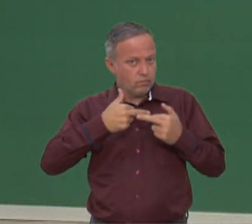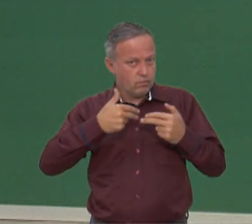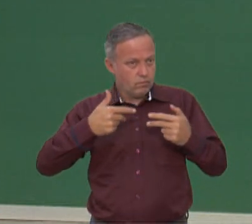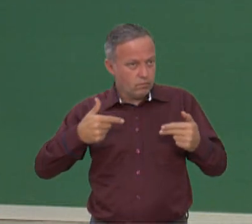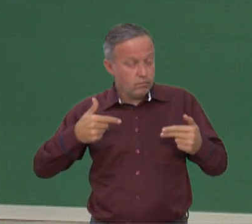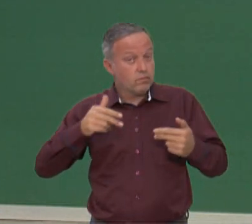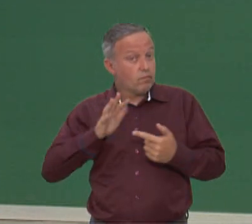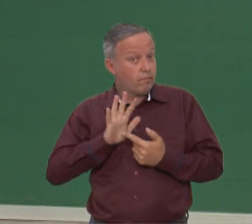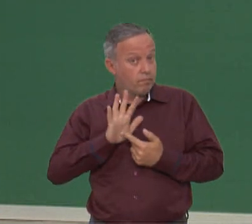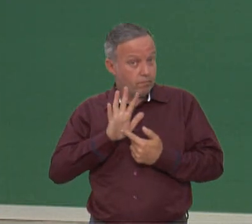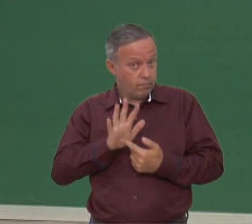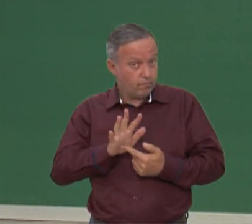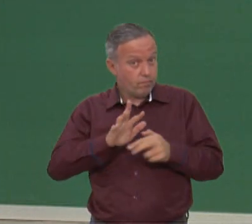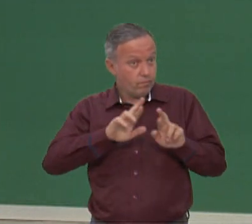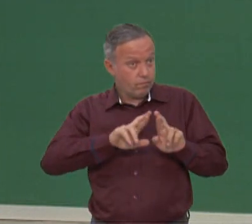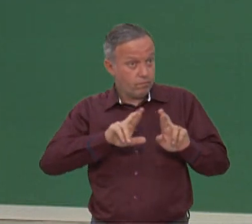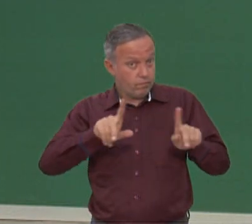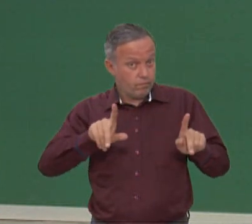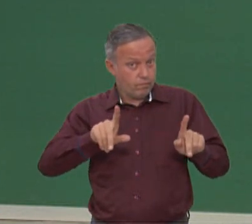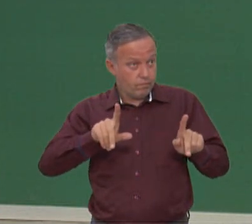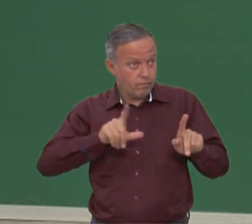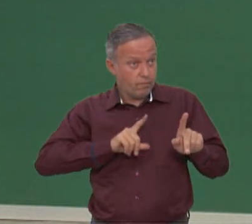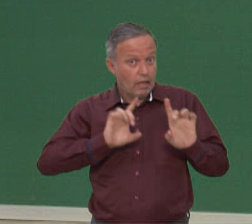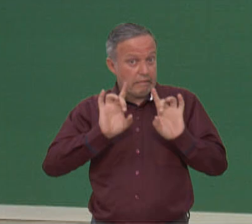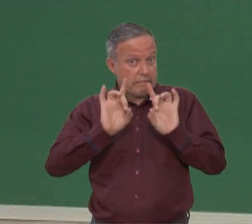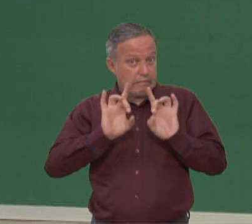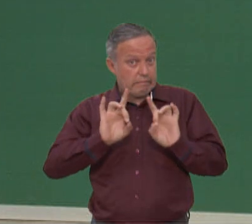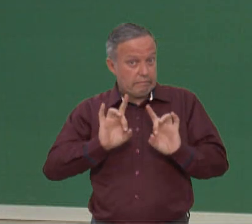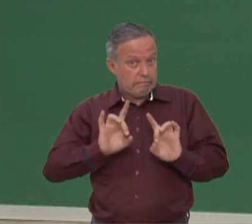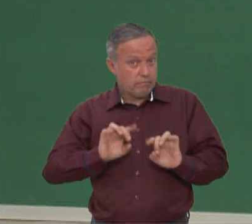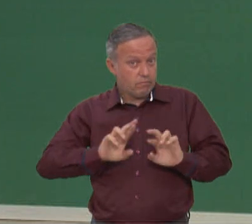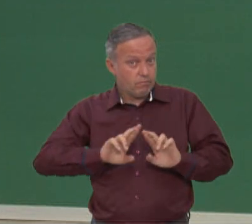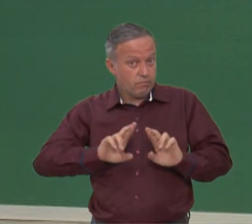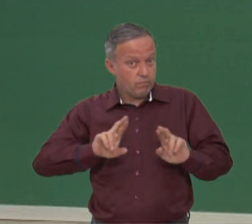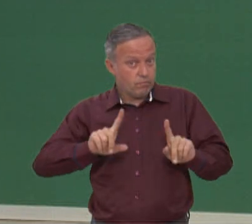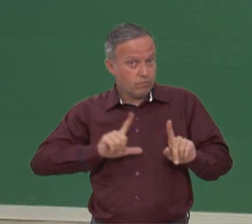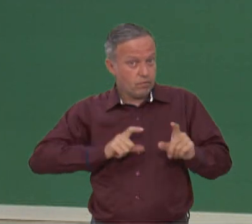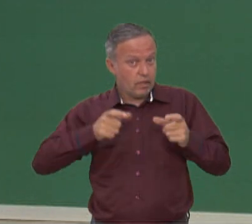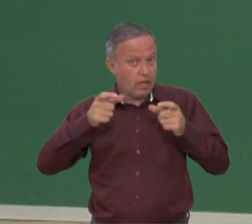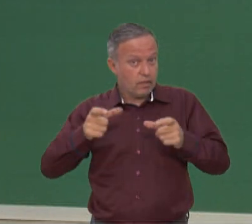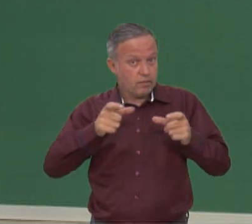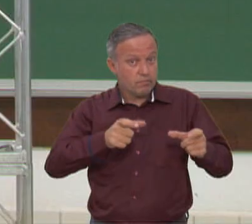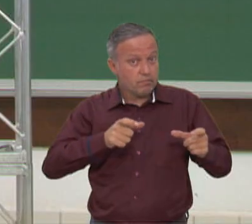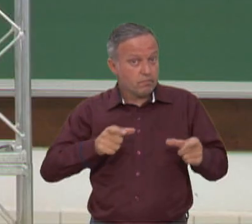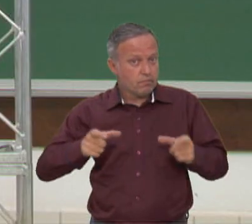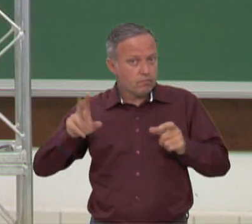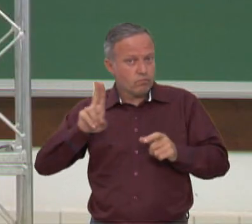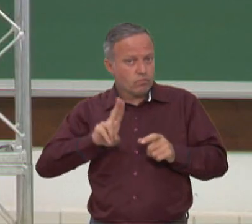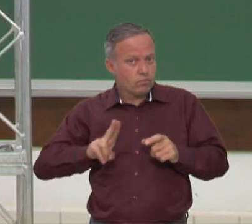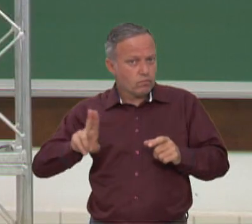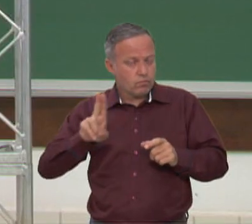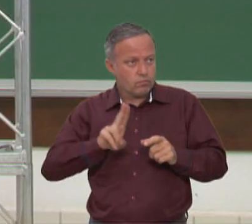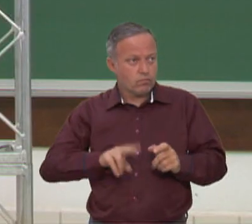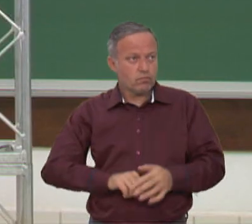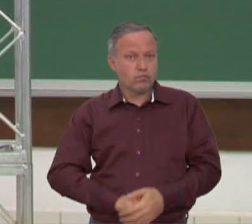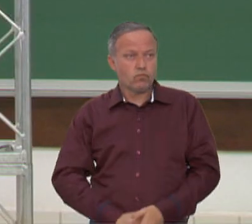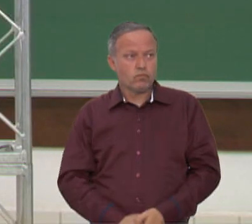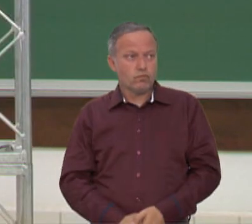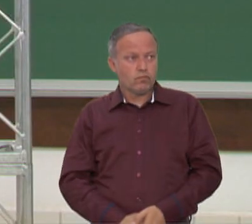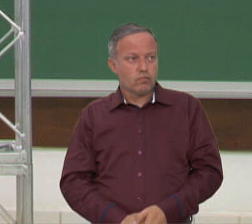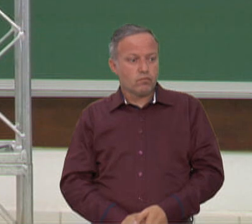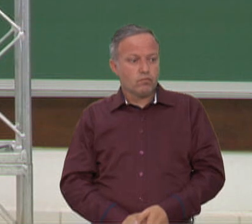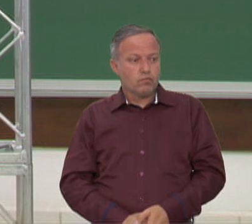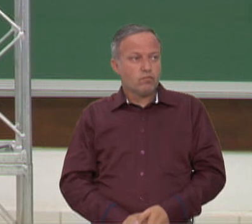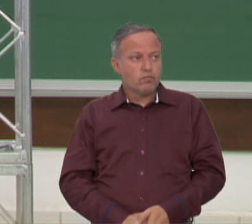apresentam características diferentes. A característica é pertinente para cada material. Um detalhe que eu venho falar para vocês